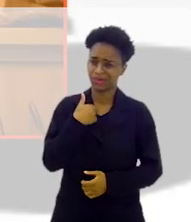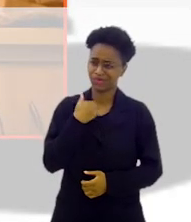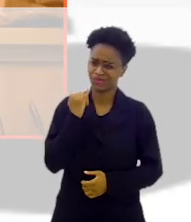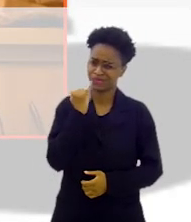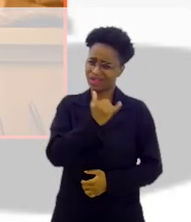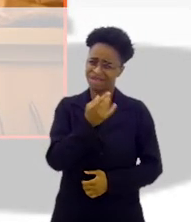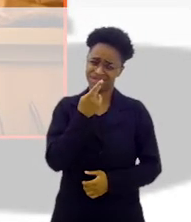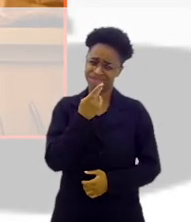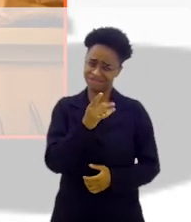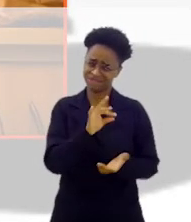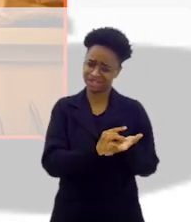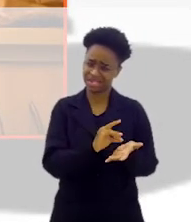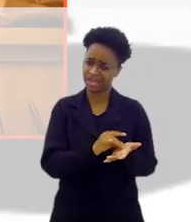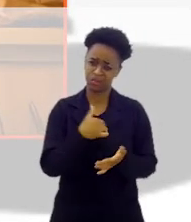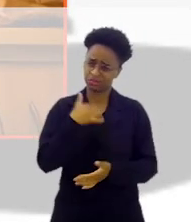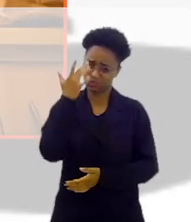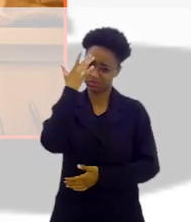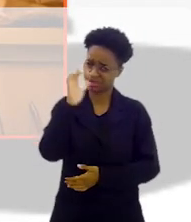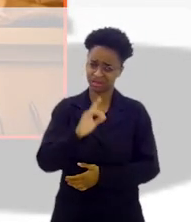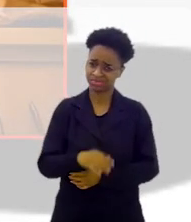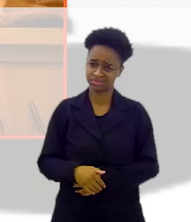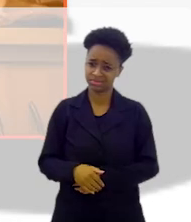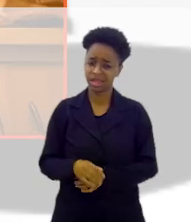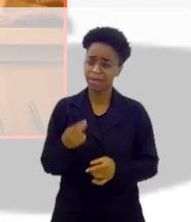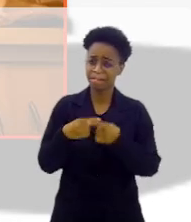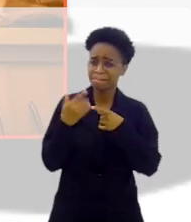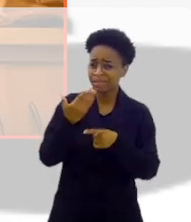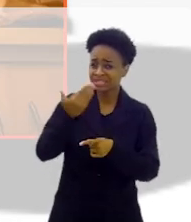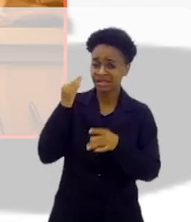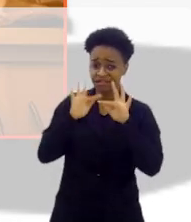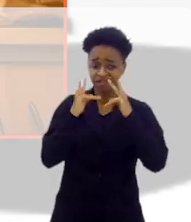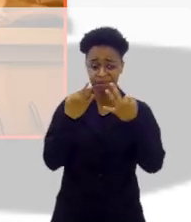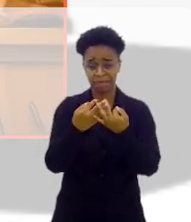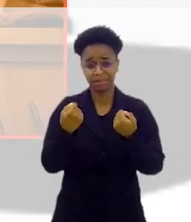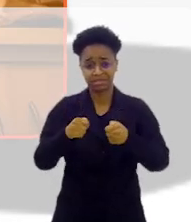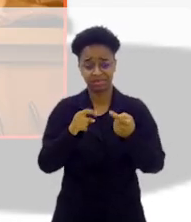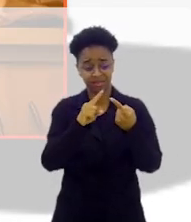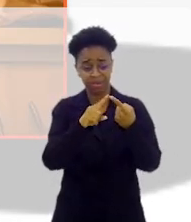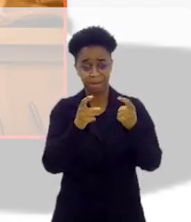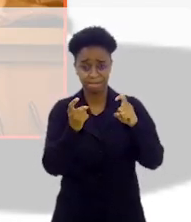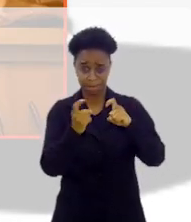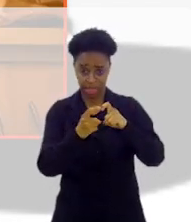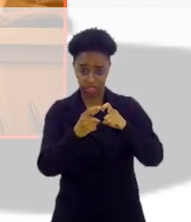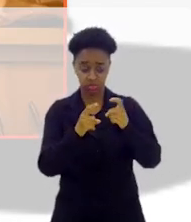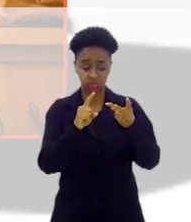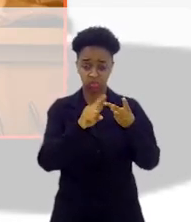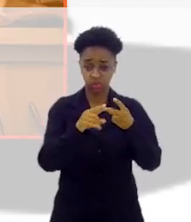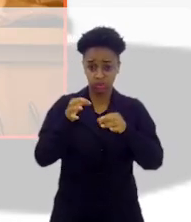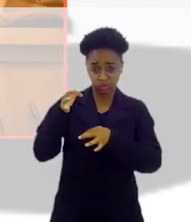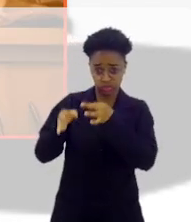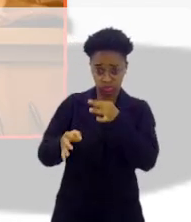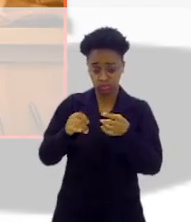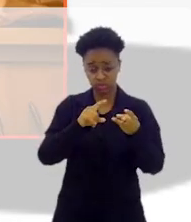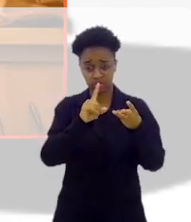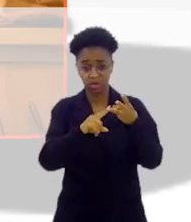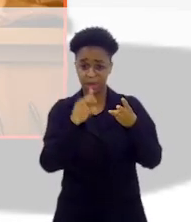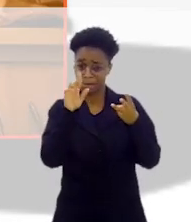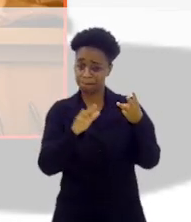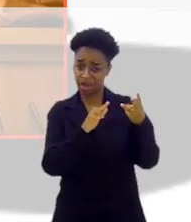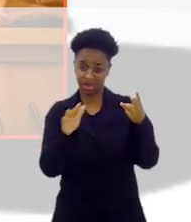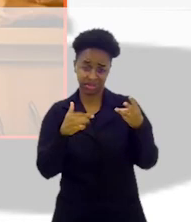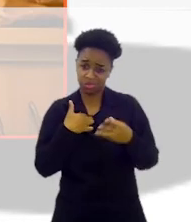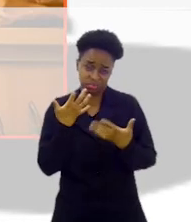para dizer a verdade, eu nem sei. Naquela época, as famílias precisavam ter um médico, um jurista e um